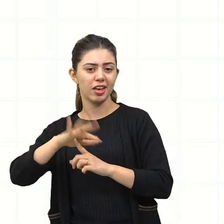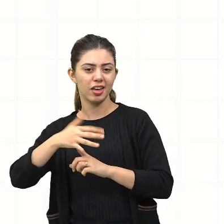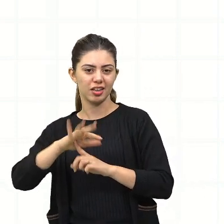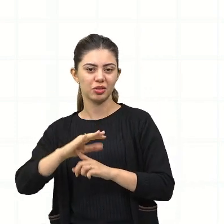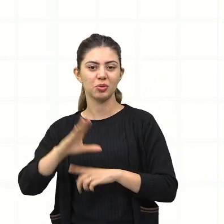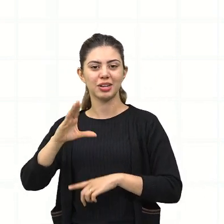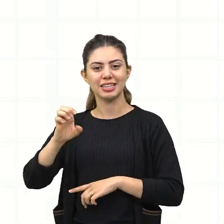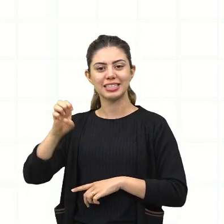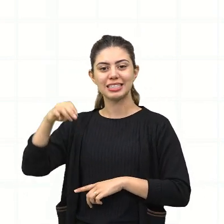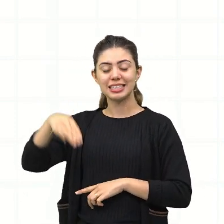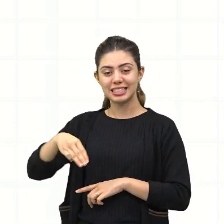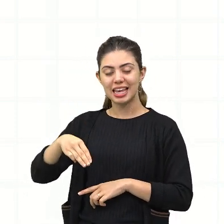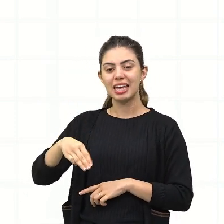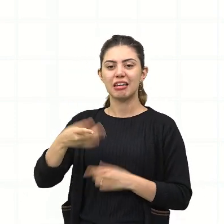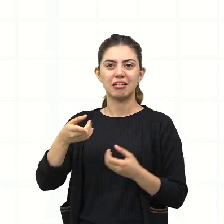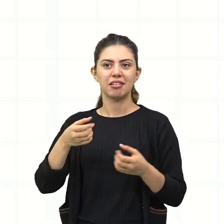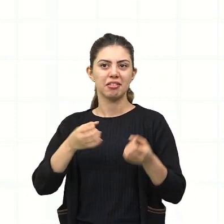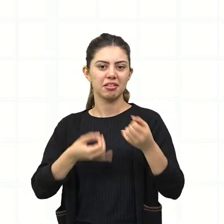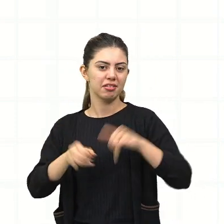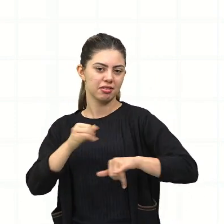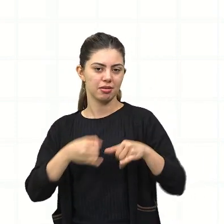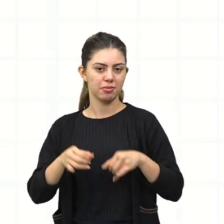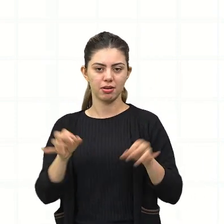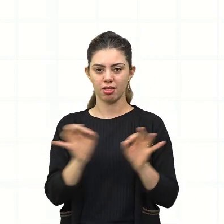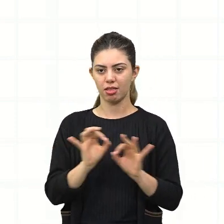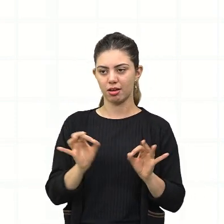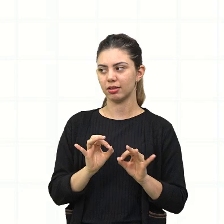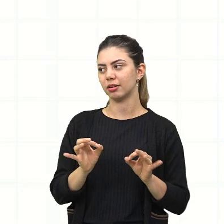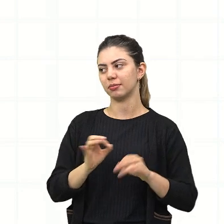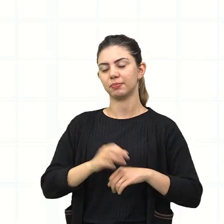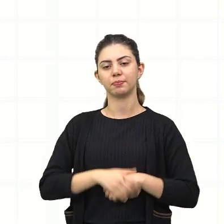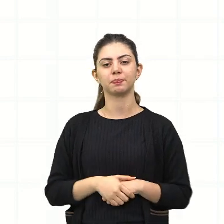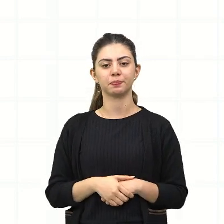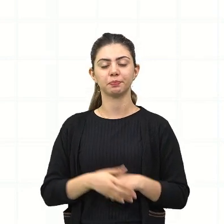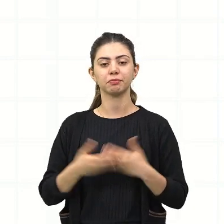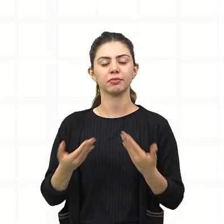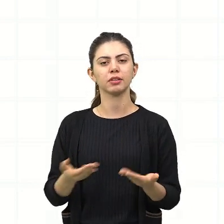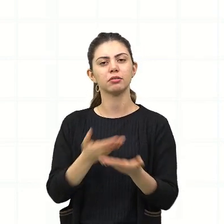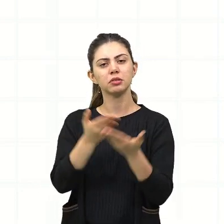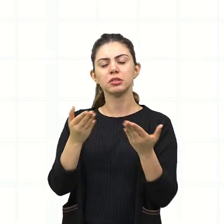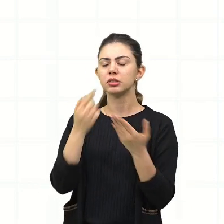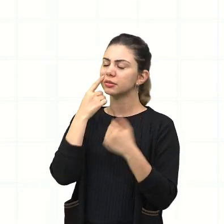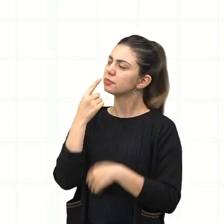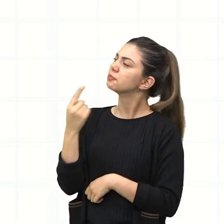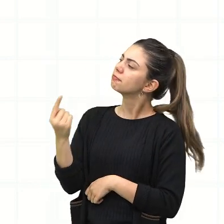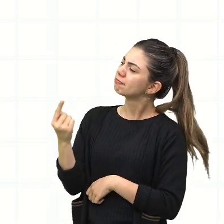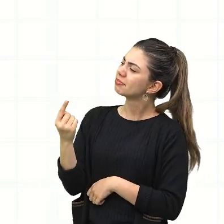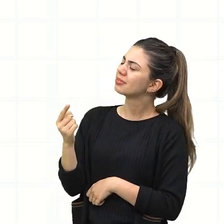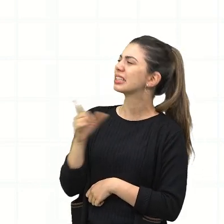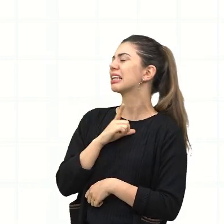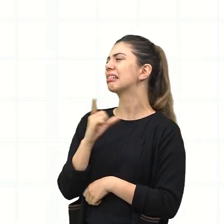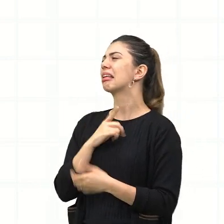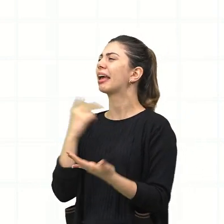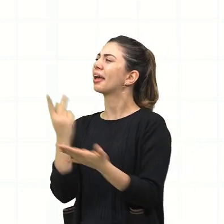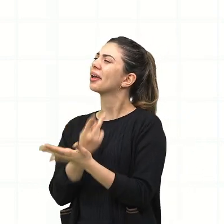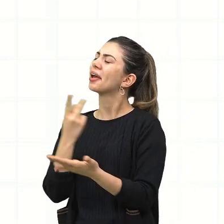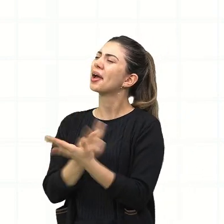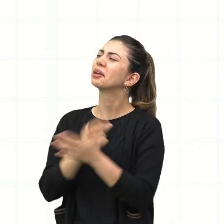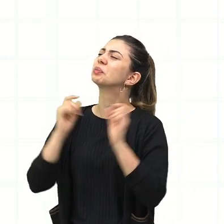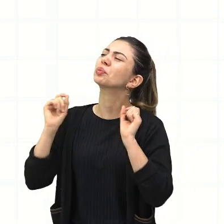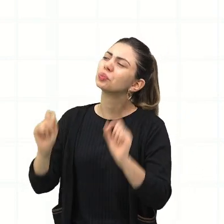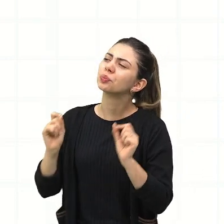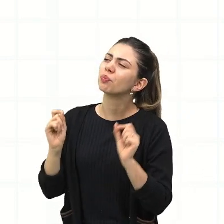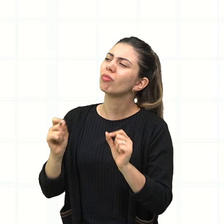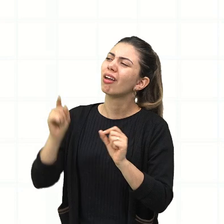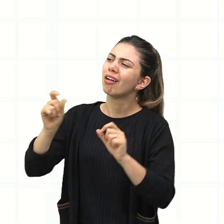sem agrotóxico. E, obviamente, quando você olha, você pensa, tem alguma coisa errada aí com